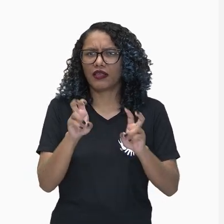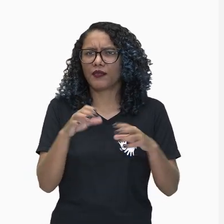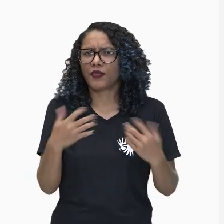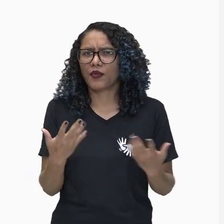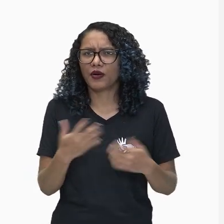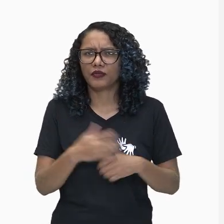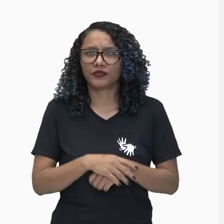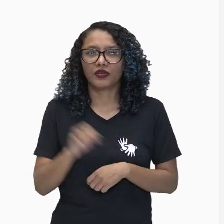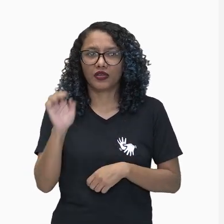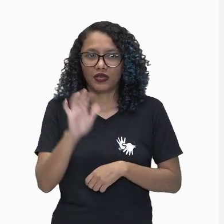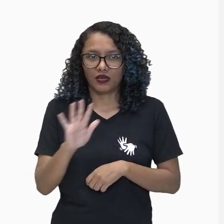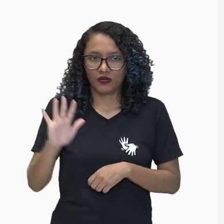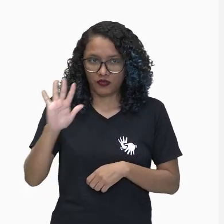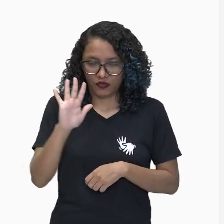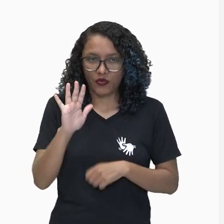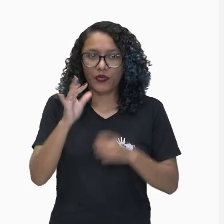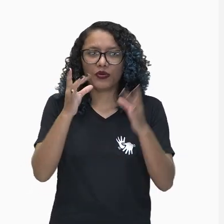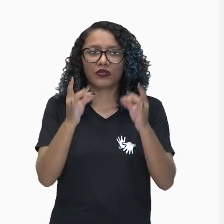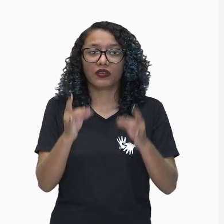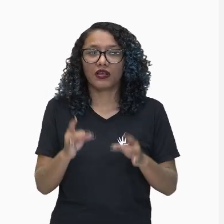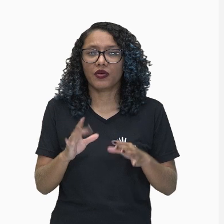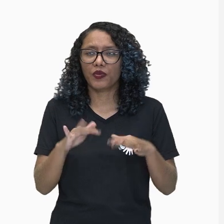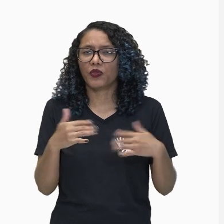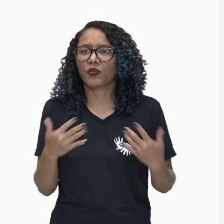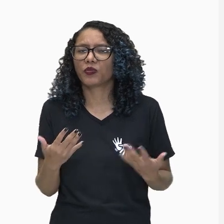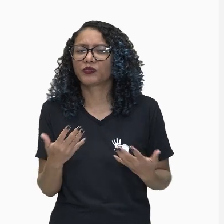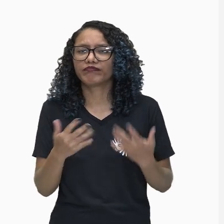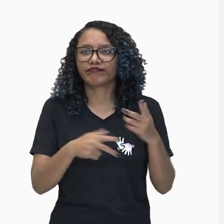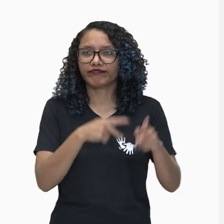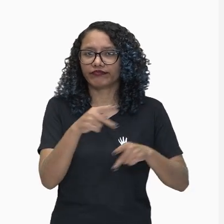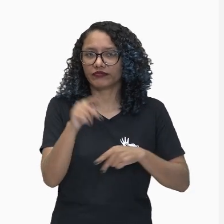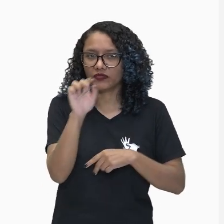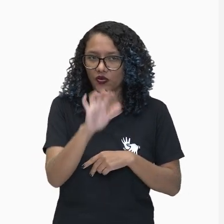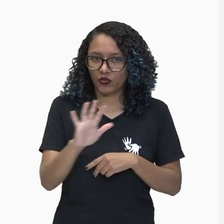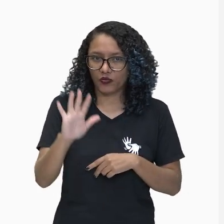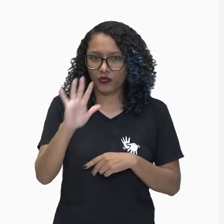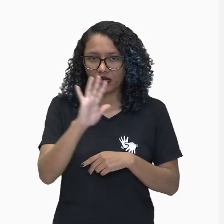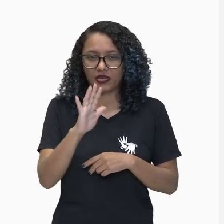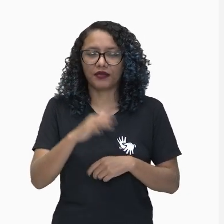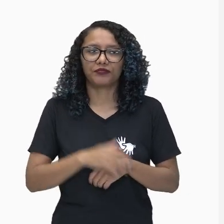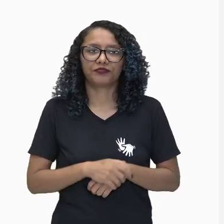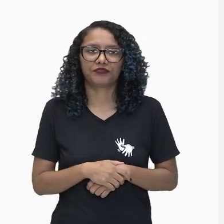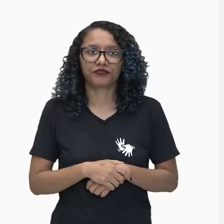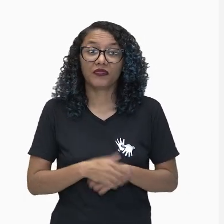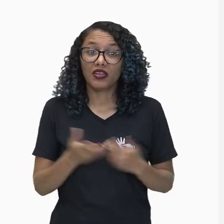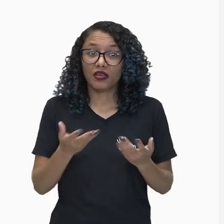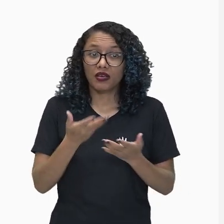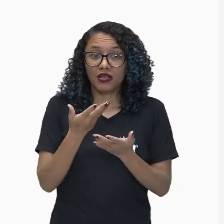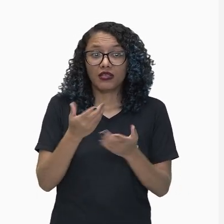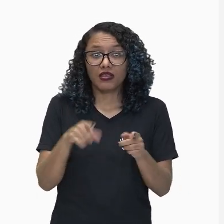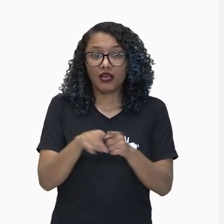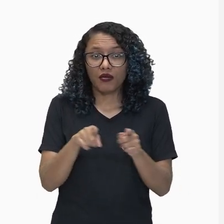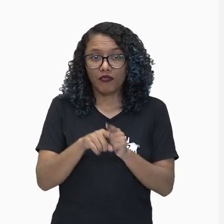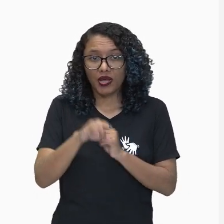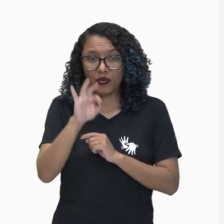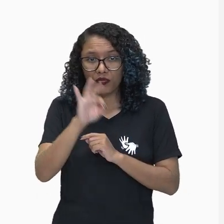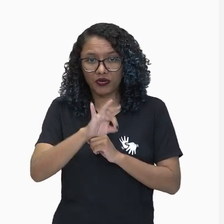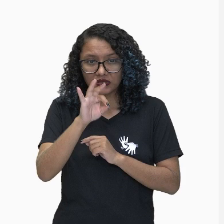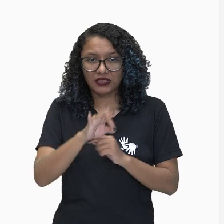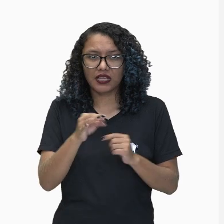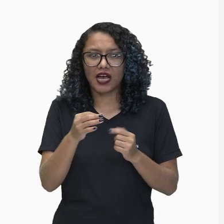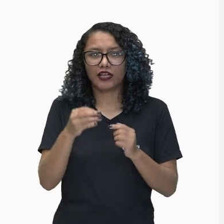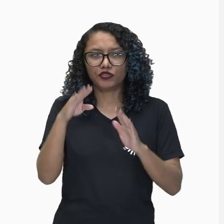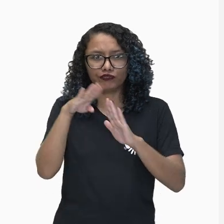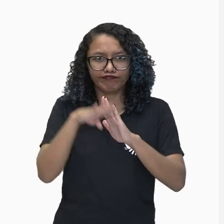conhecimento, Europa, o detalhamento, população europeia, as baixas taxas de crescimento